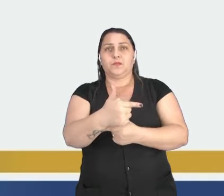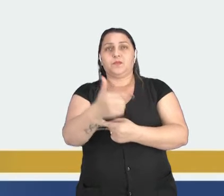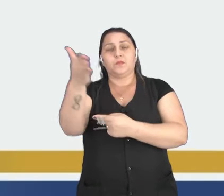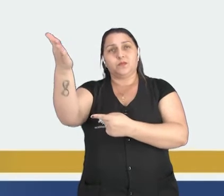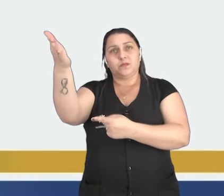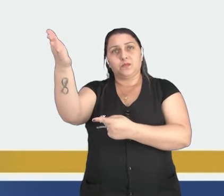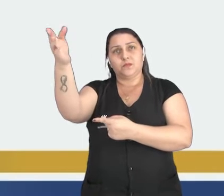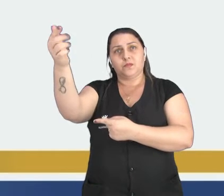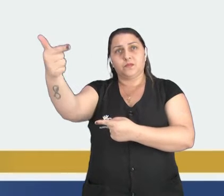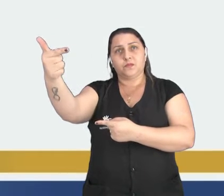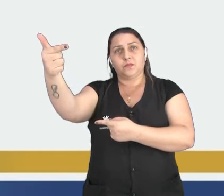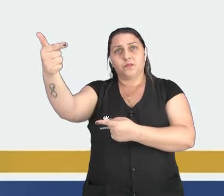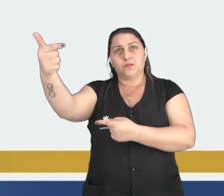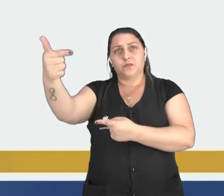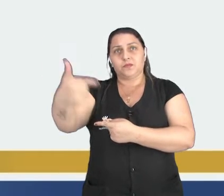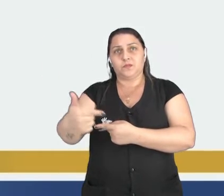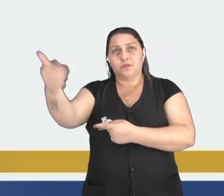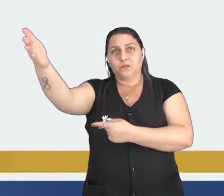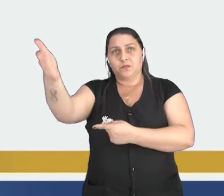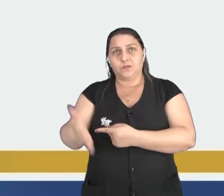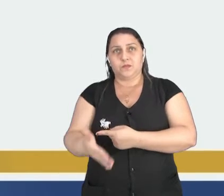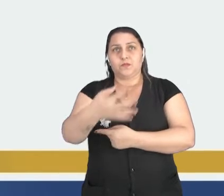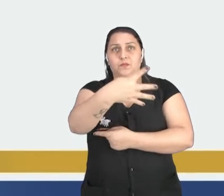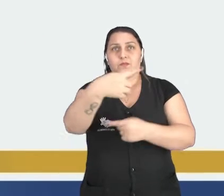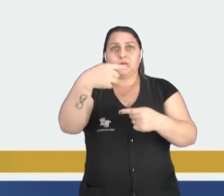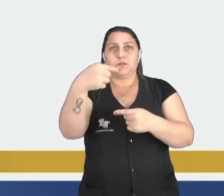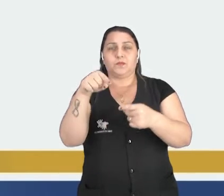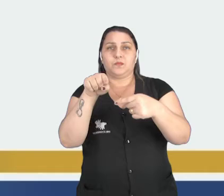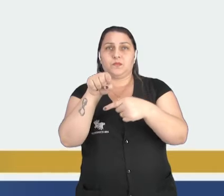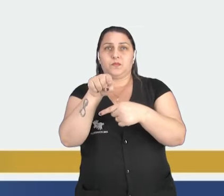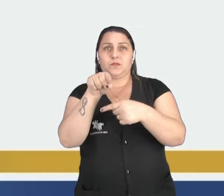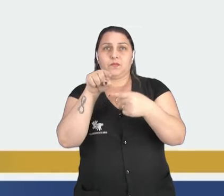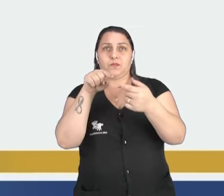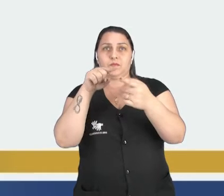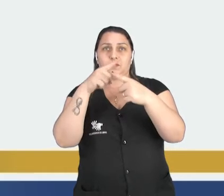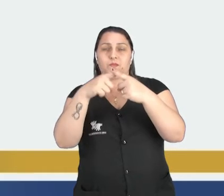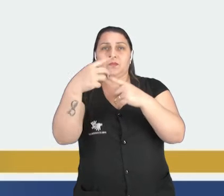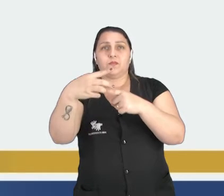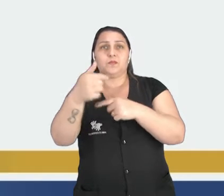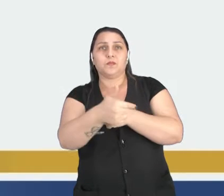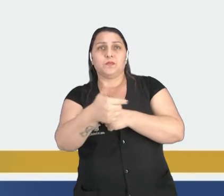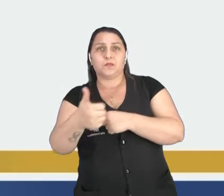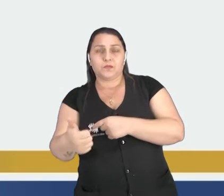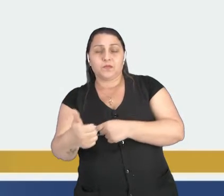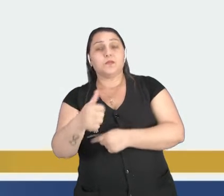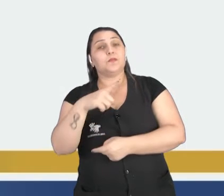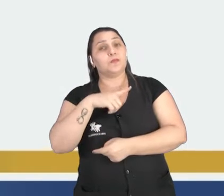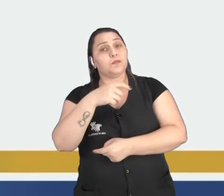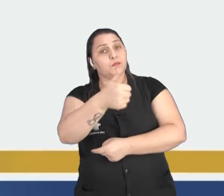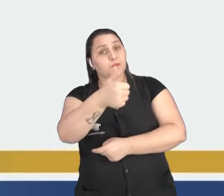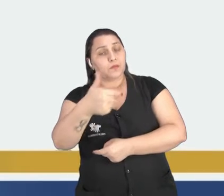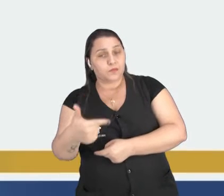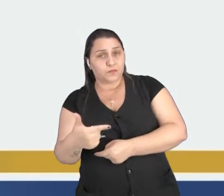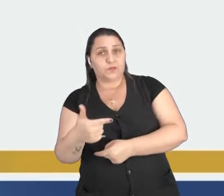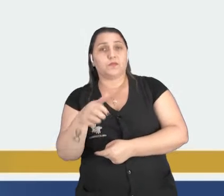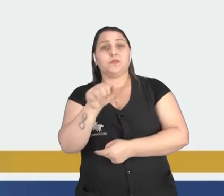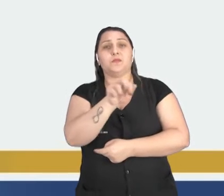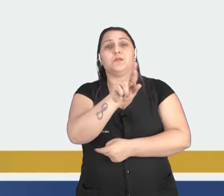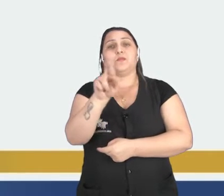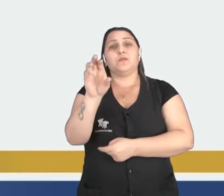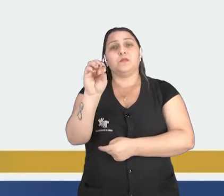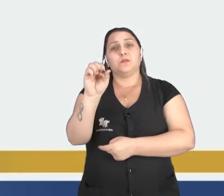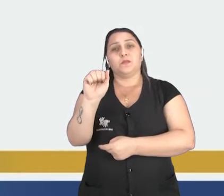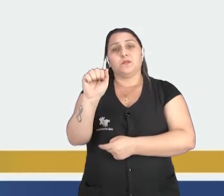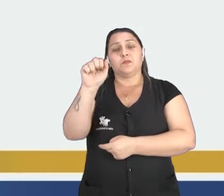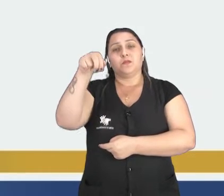vou cancelar. Aí fica 4 vezes 3, 12. Então, eu vou ter 12 arranjos aqui,